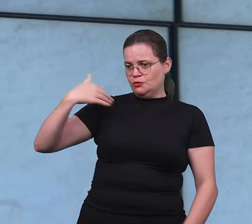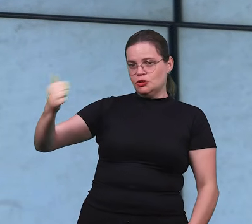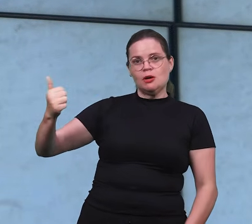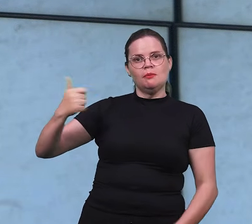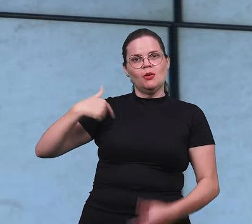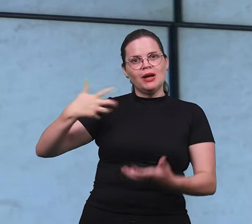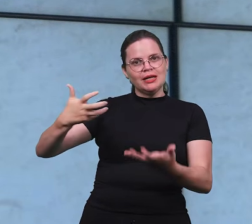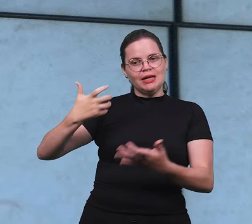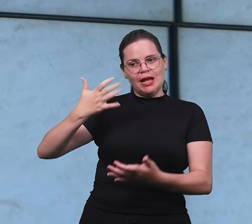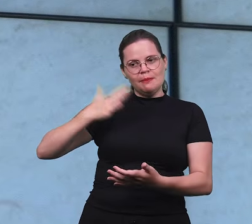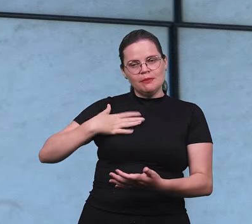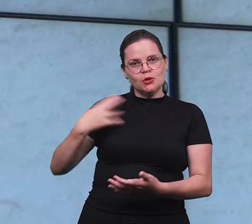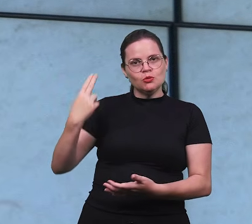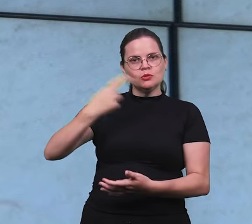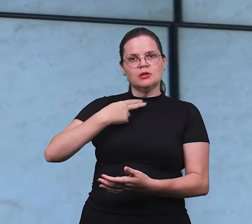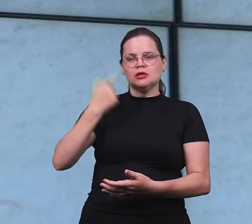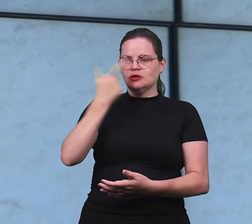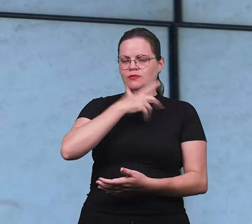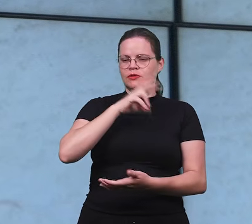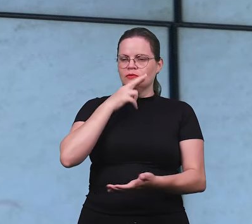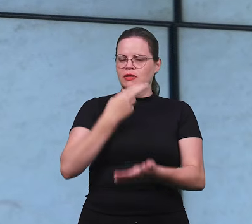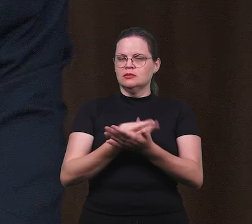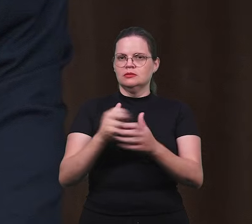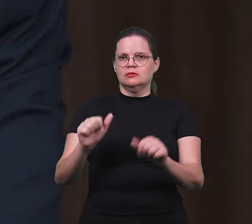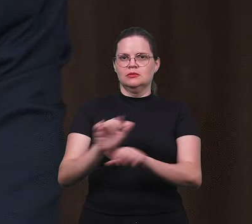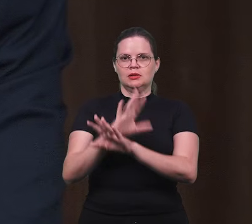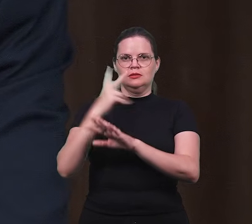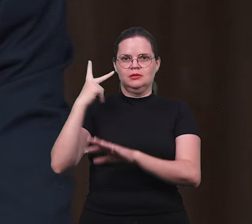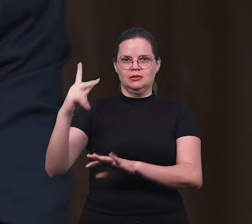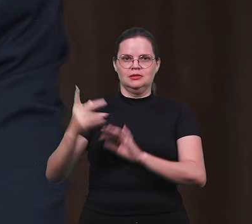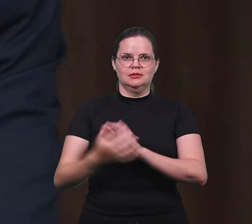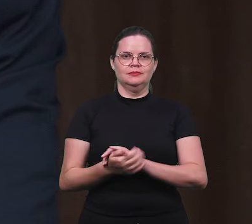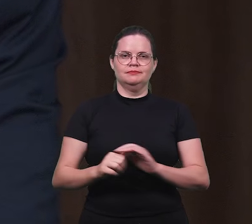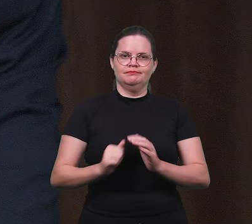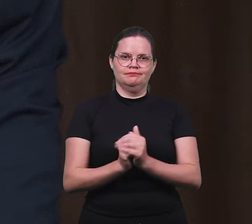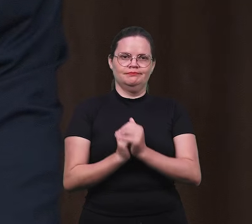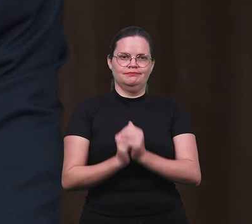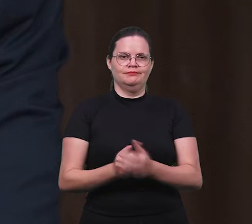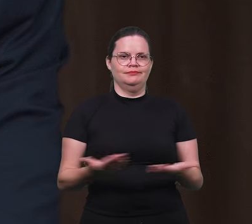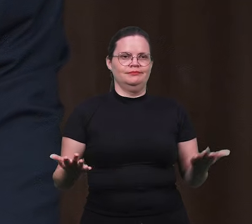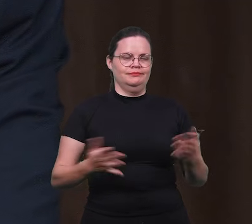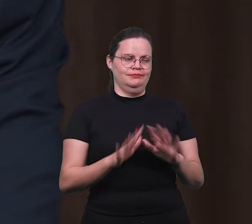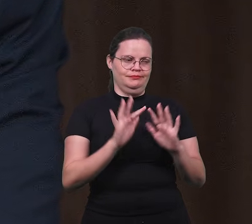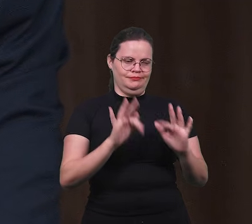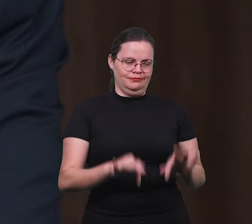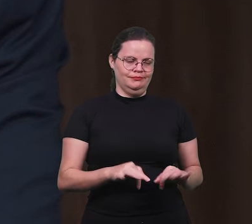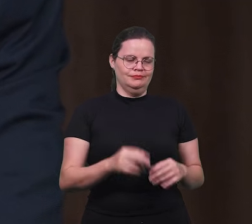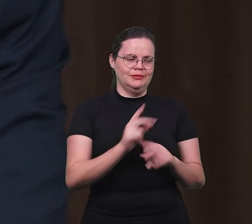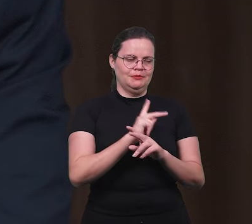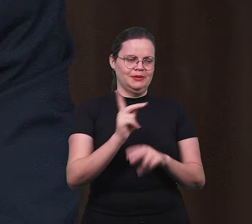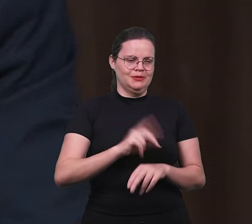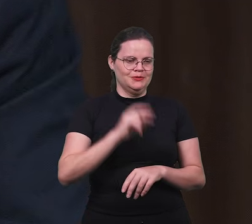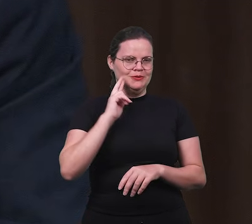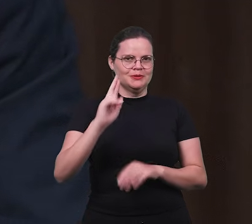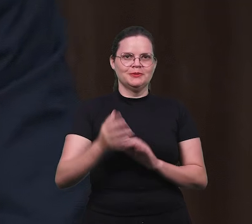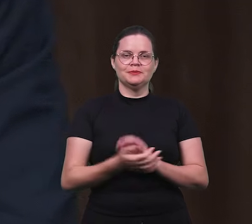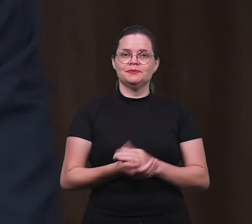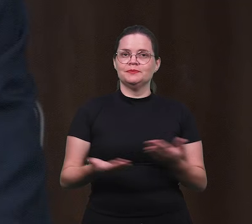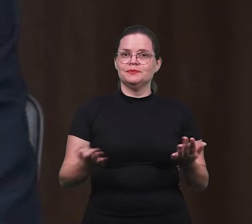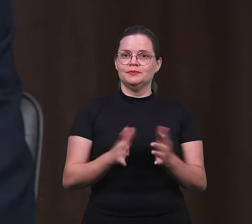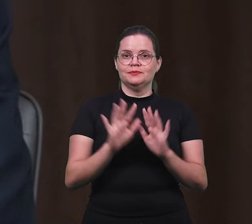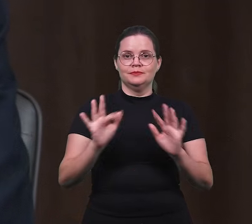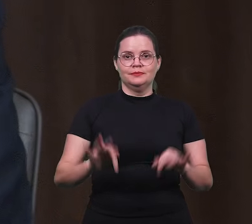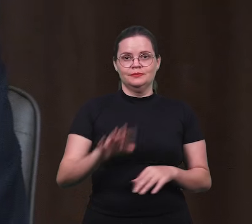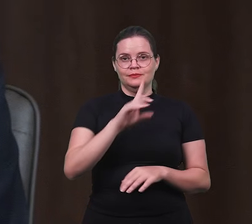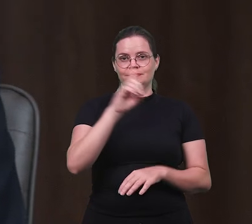vamos produzir. E para a glória dele. Amém. Então chegamos ao fim, Guilherme. Amém. Pai do Senhor. Pai Senhor. Estamos chegando ao